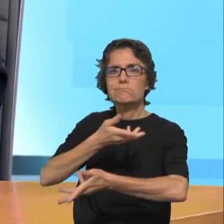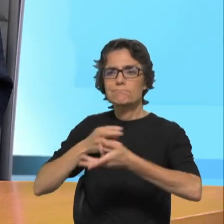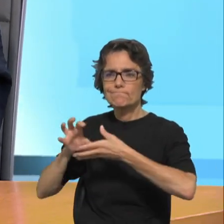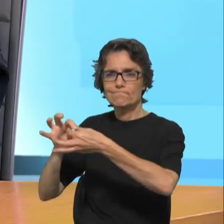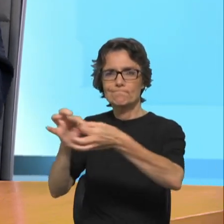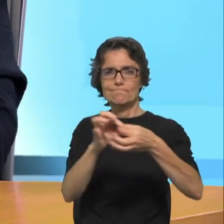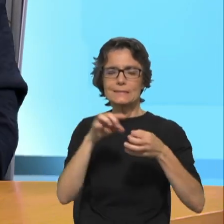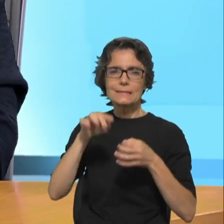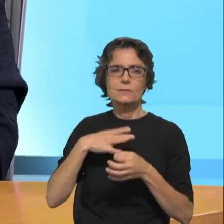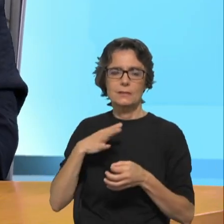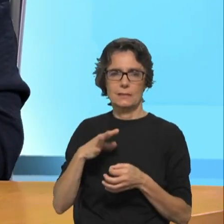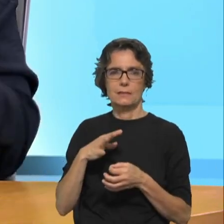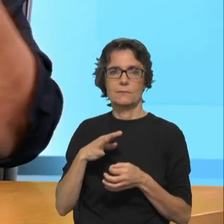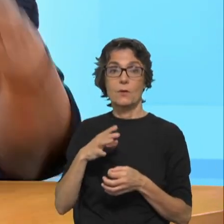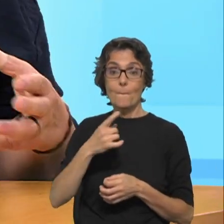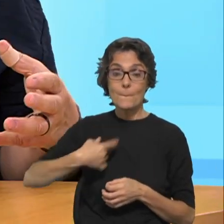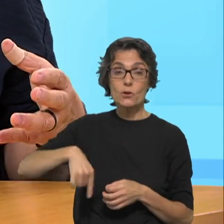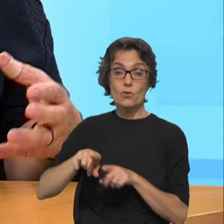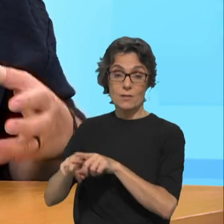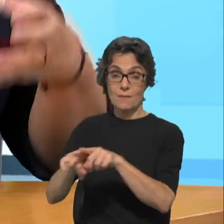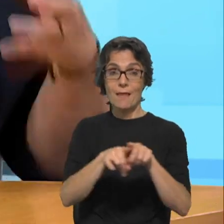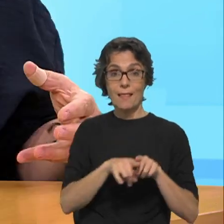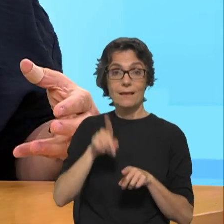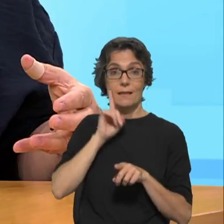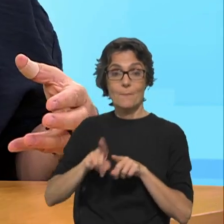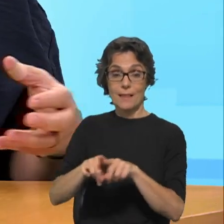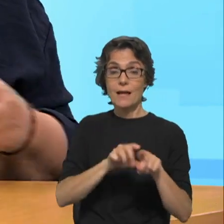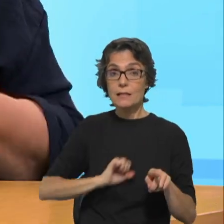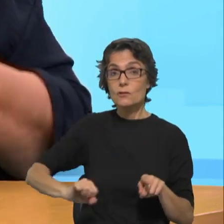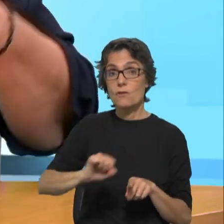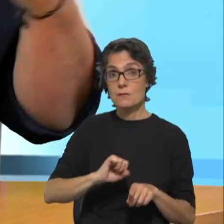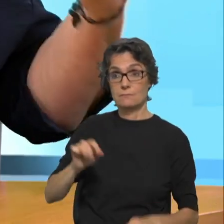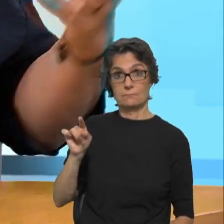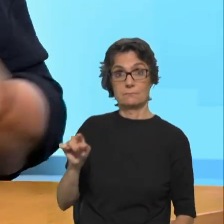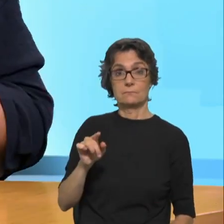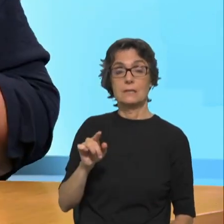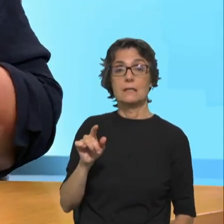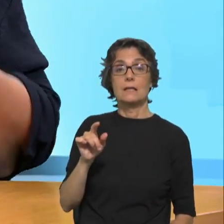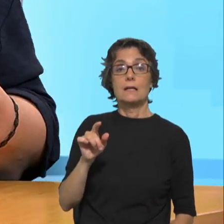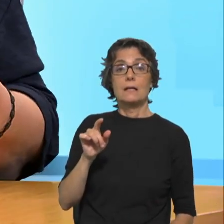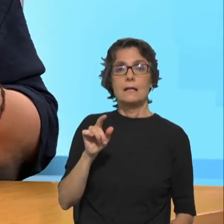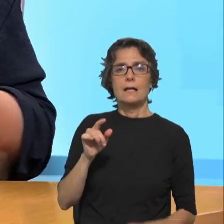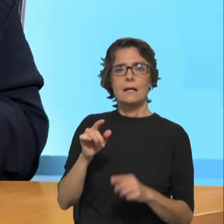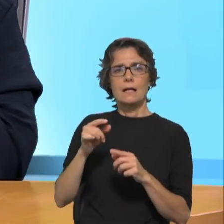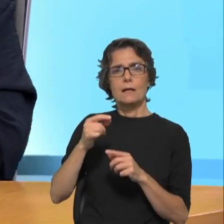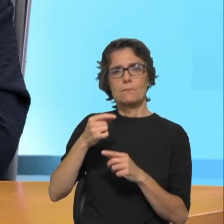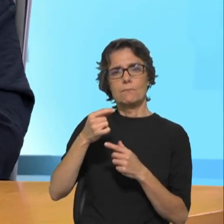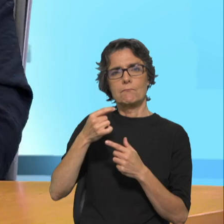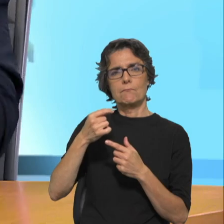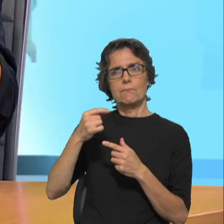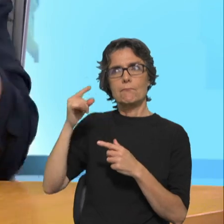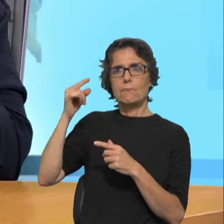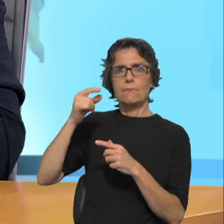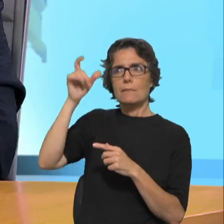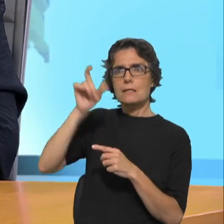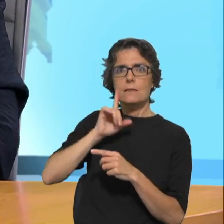que significa para nós escravas que temos uma mulher que disse isto em 1905, mas o que é que significa